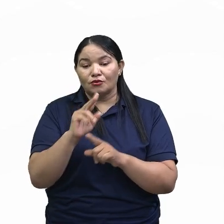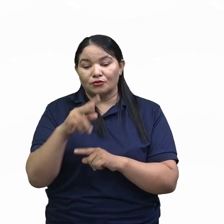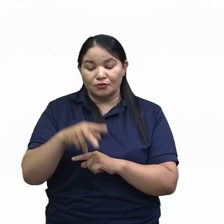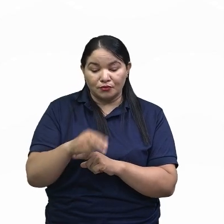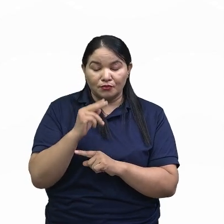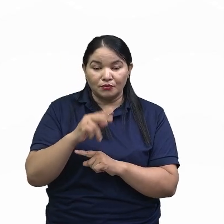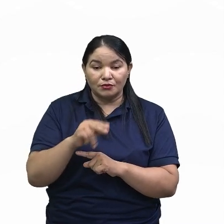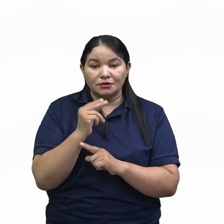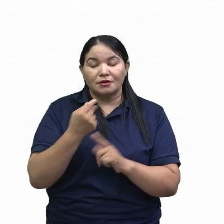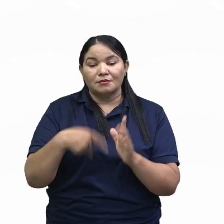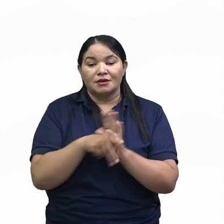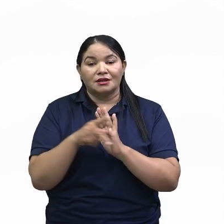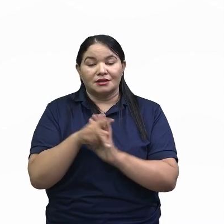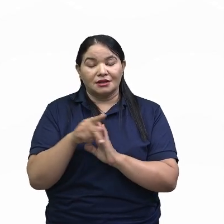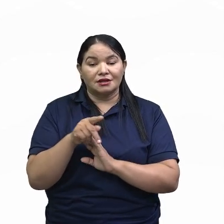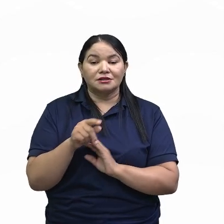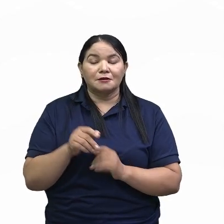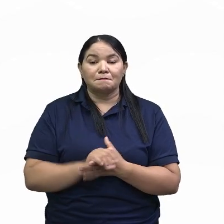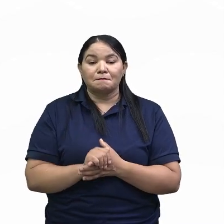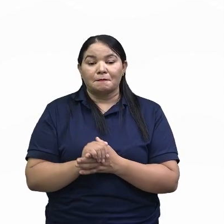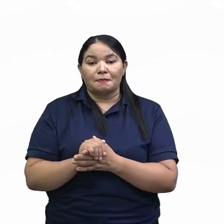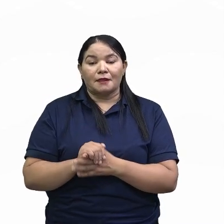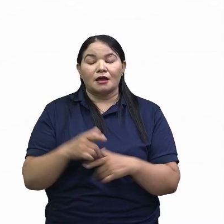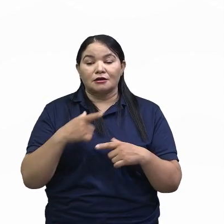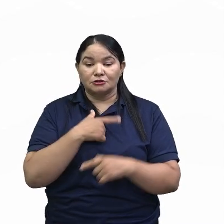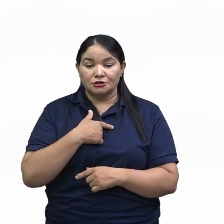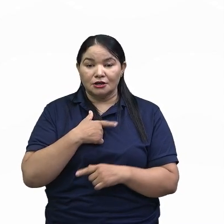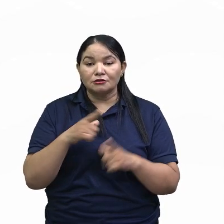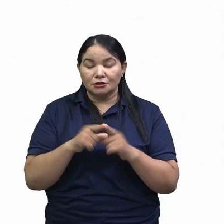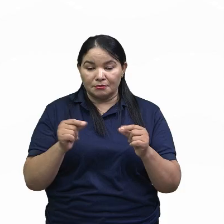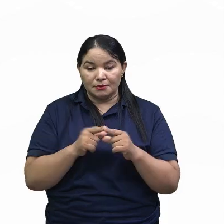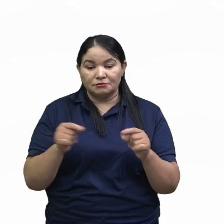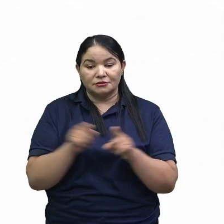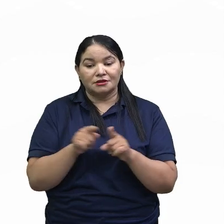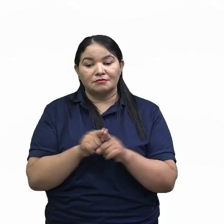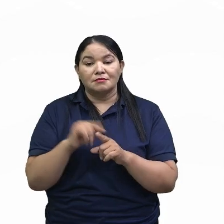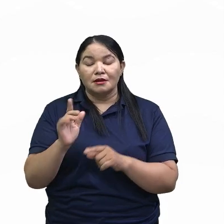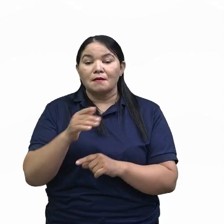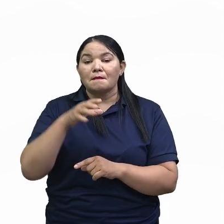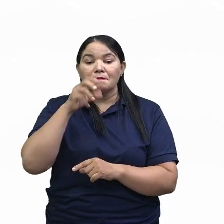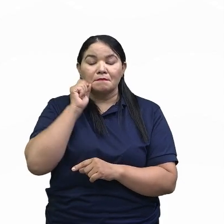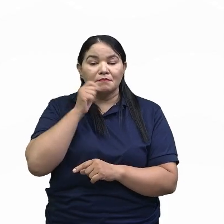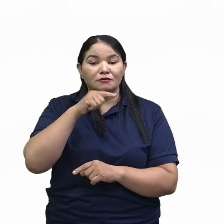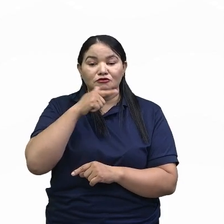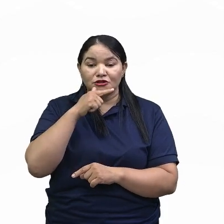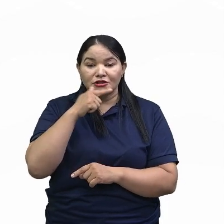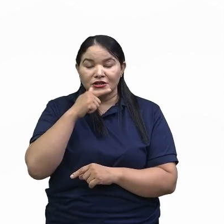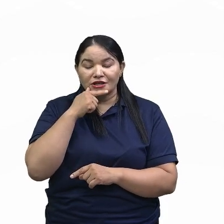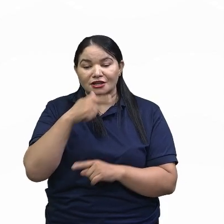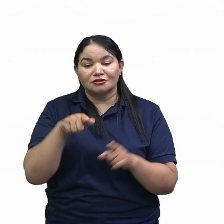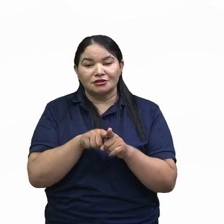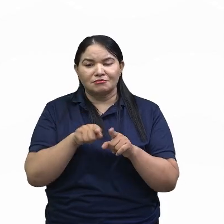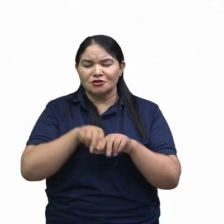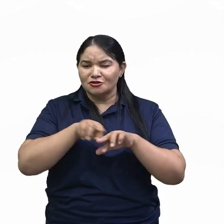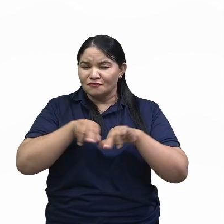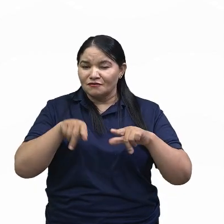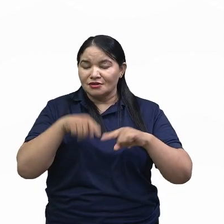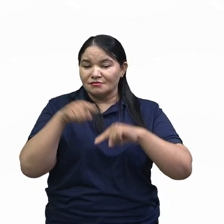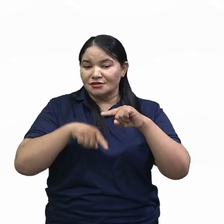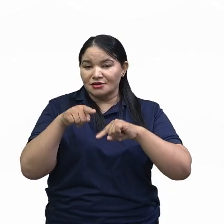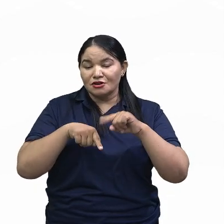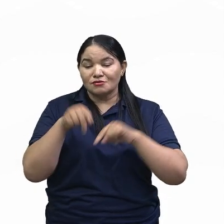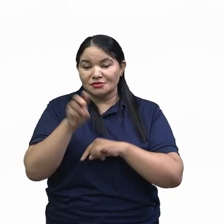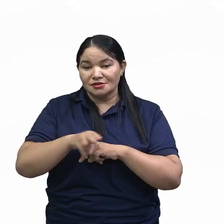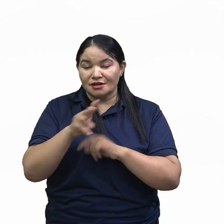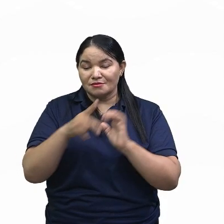imigrantes japoneses, o pão de queijo, que combina tradições portuguesas com ingredientes usados por